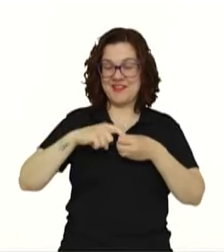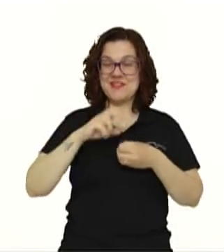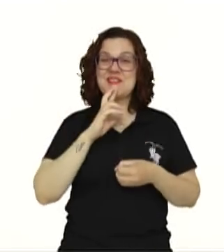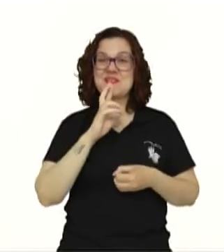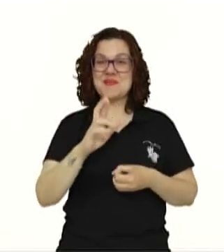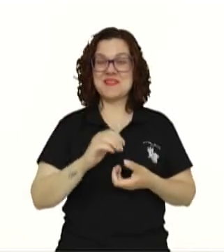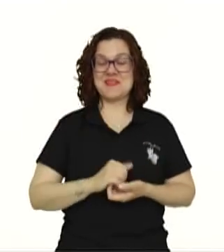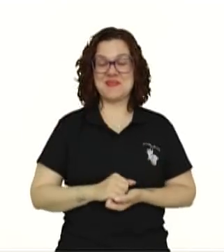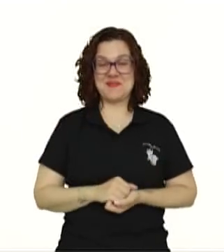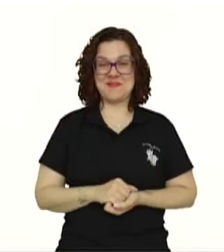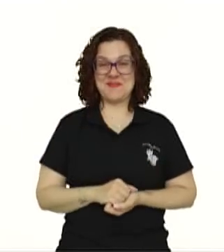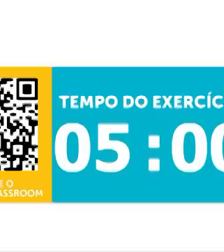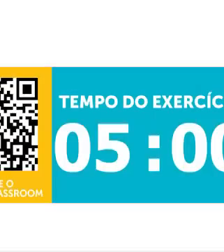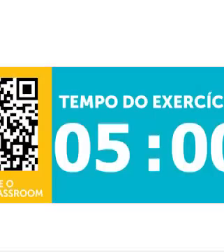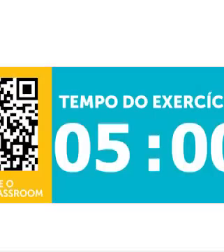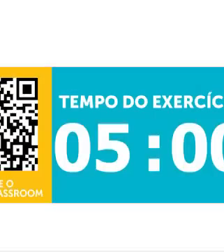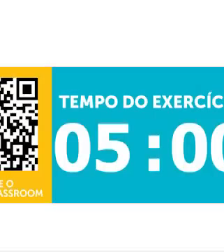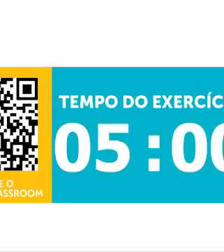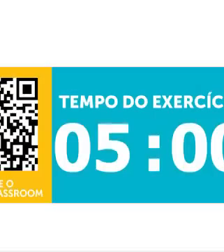com a solução.